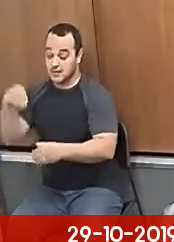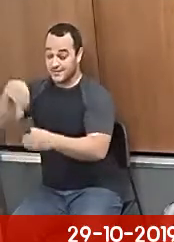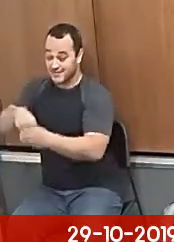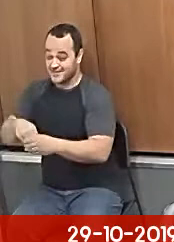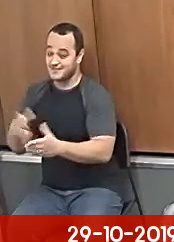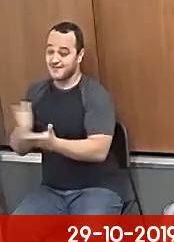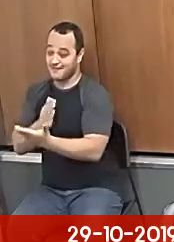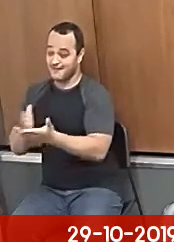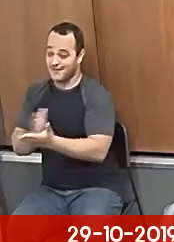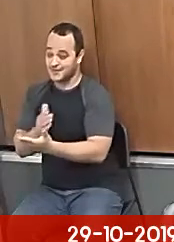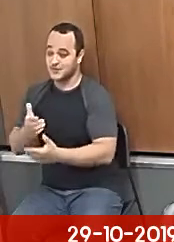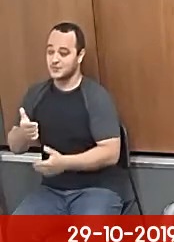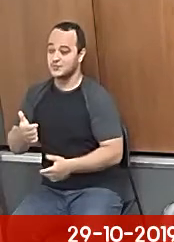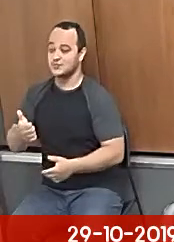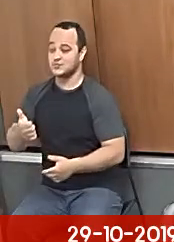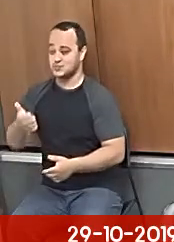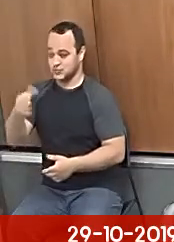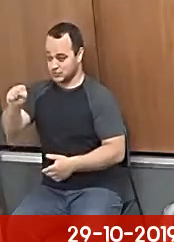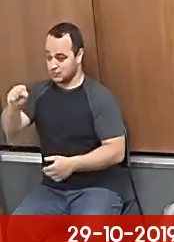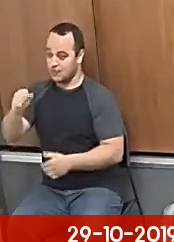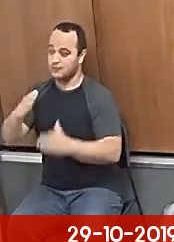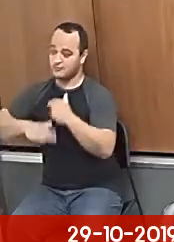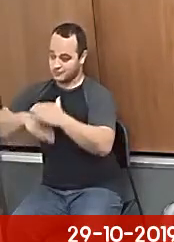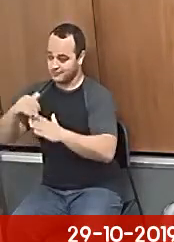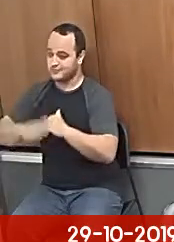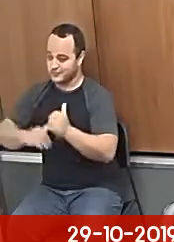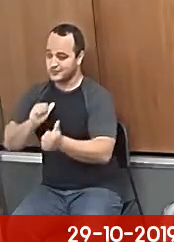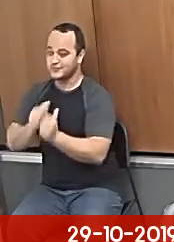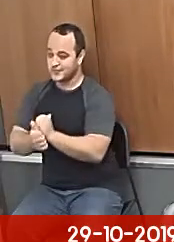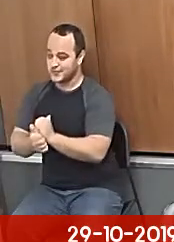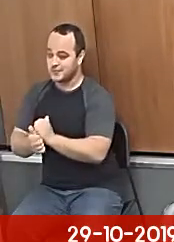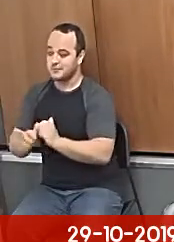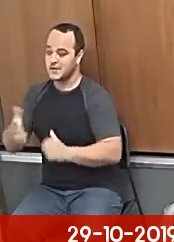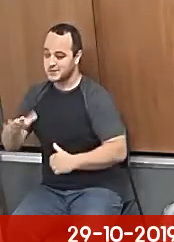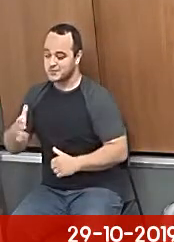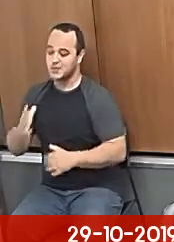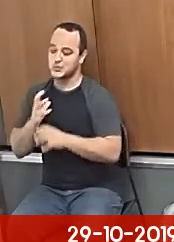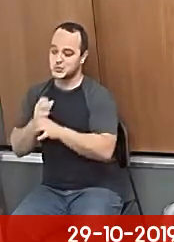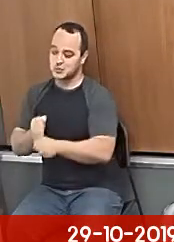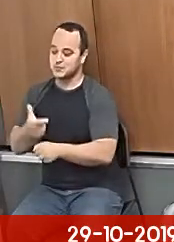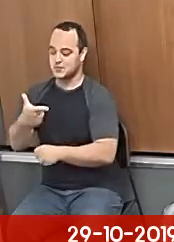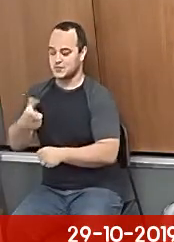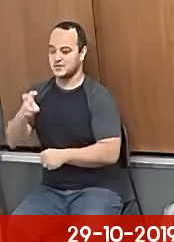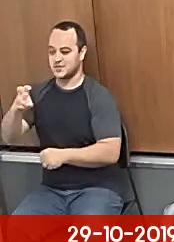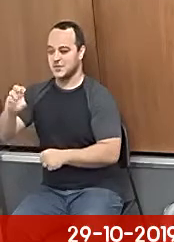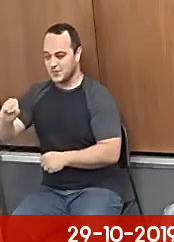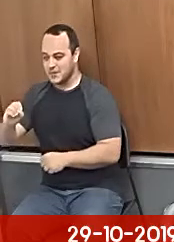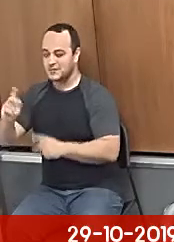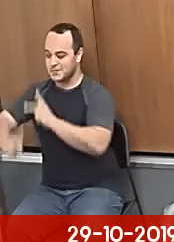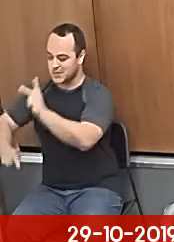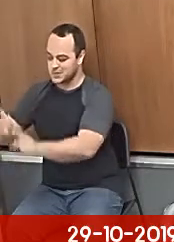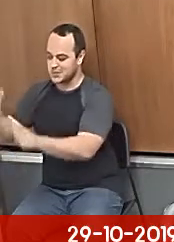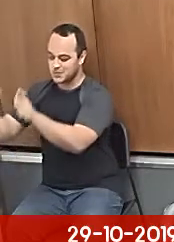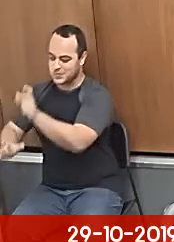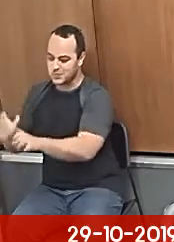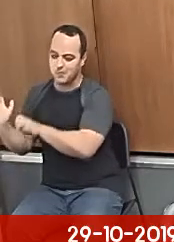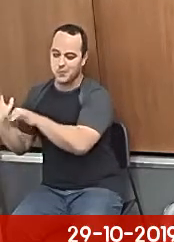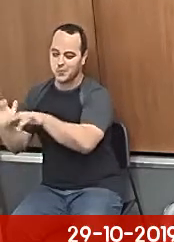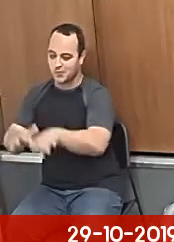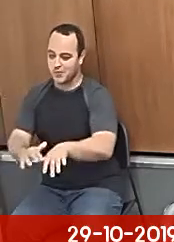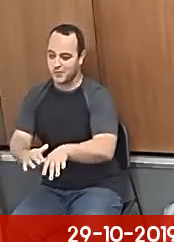de 250 pessoas. Um exemplo de um espaço, se tiver difícil de pensar, o Mineirão. O Mineirão tem um alojamento dele